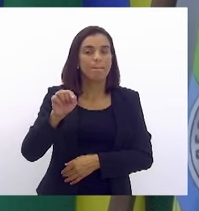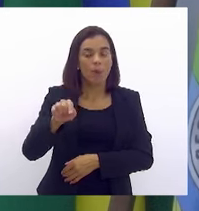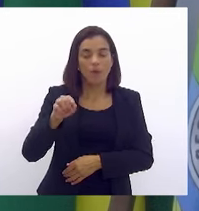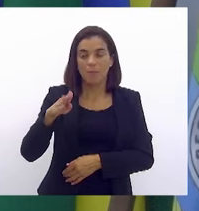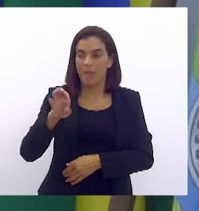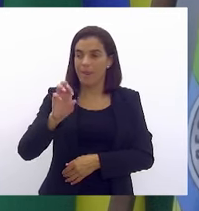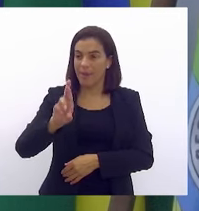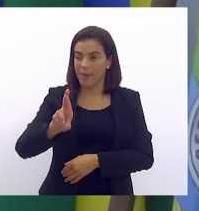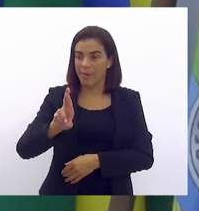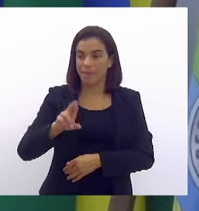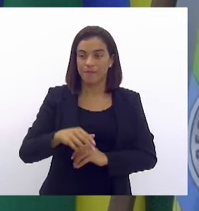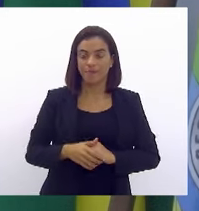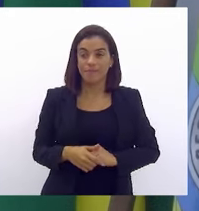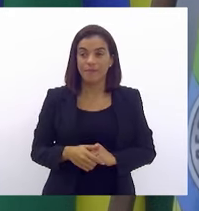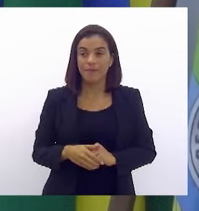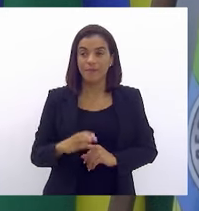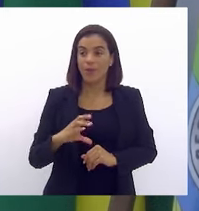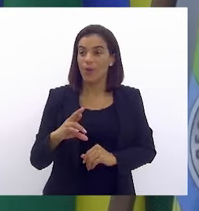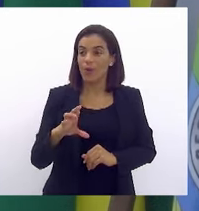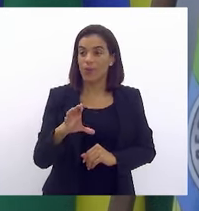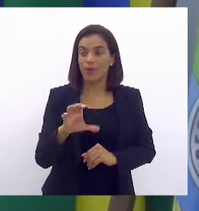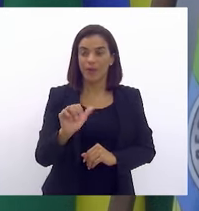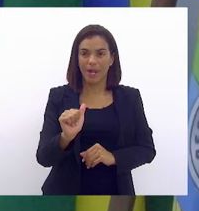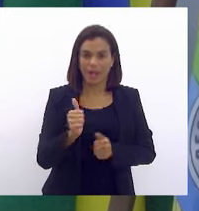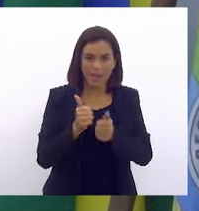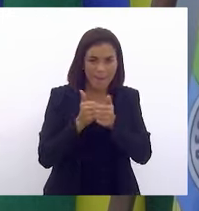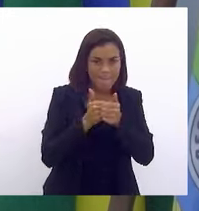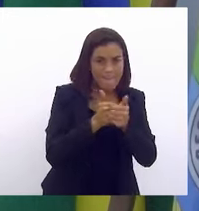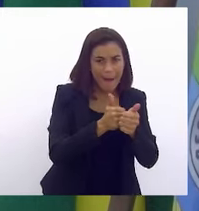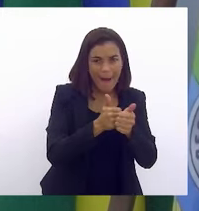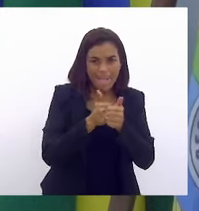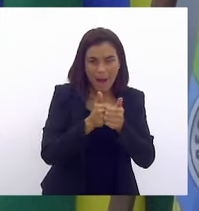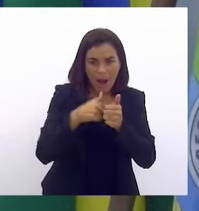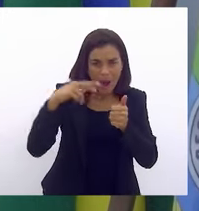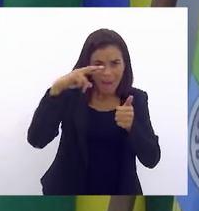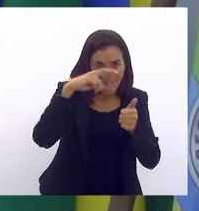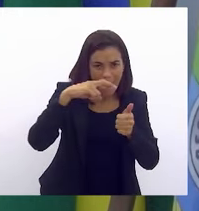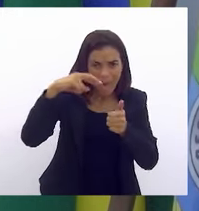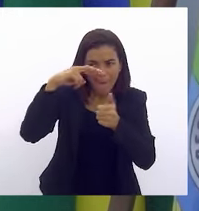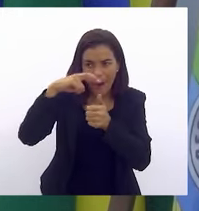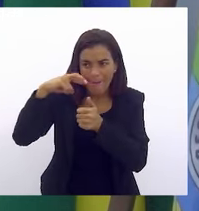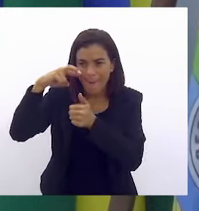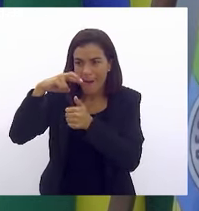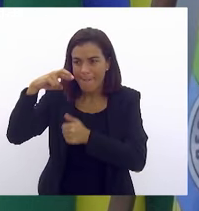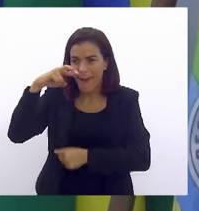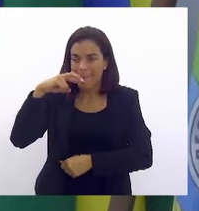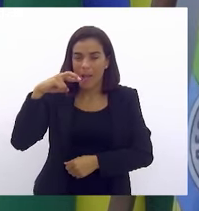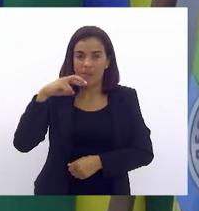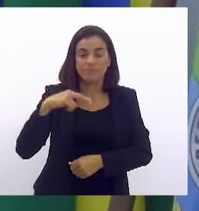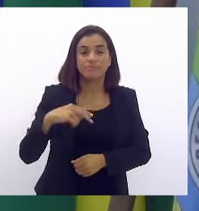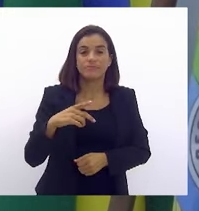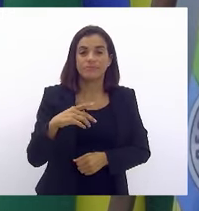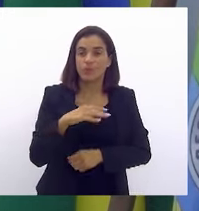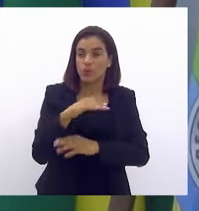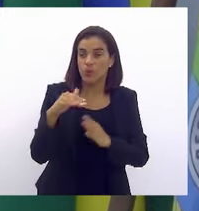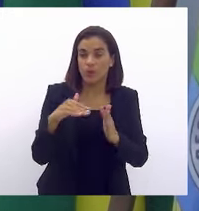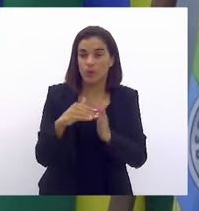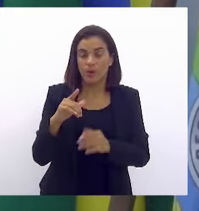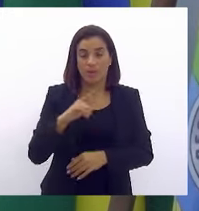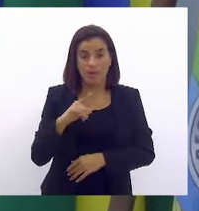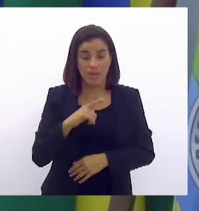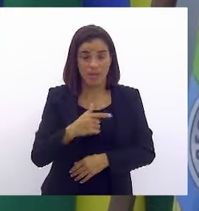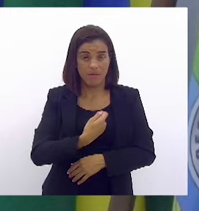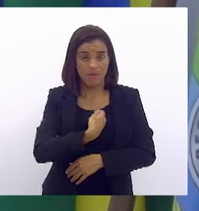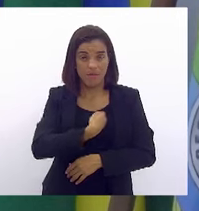CREA pode ter certeza que está acompanhando cada questão que acontece aqui em Maricá. Nós temos uma inspetoria